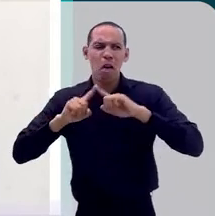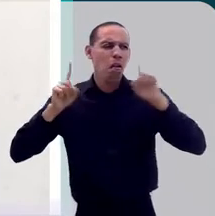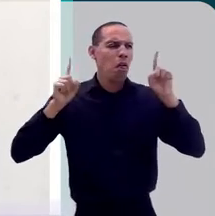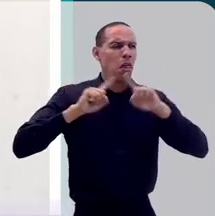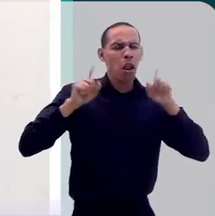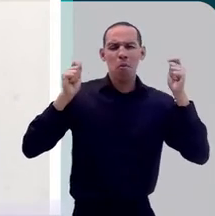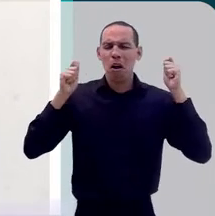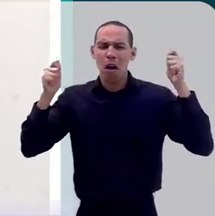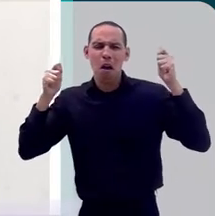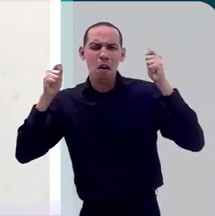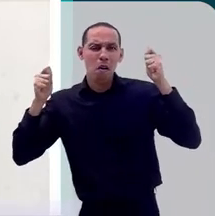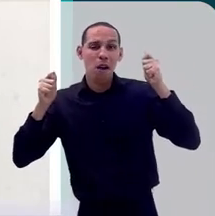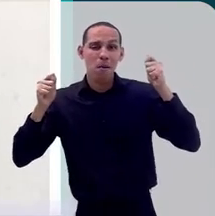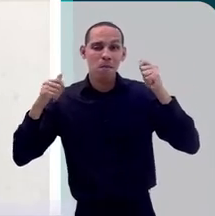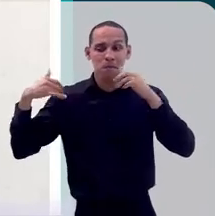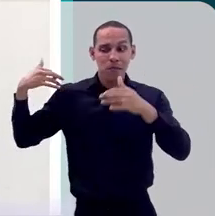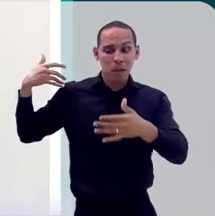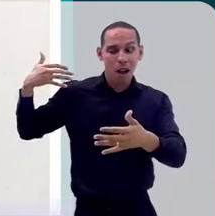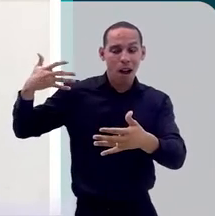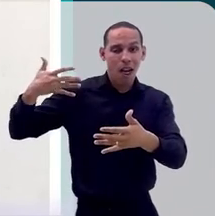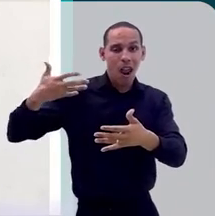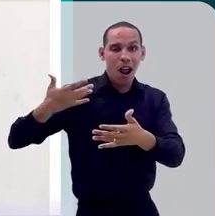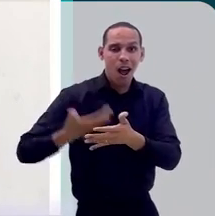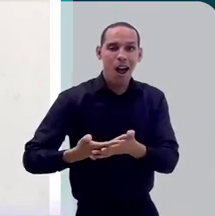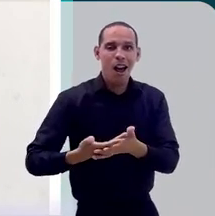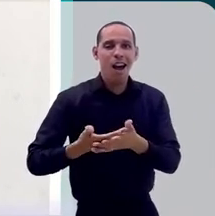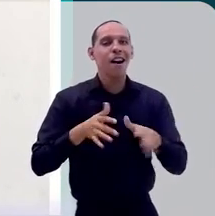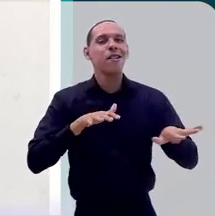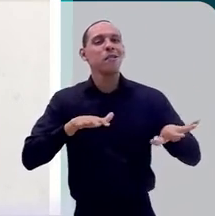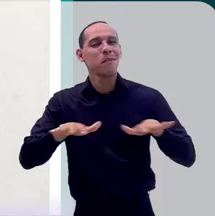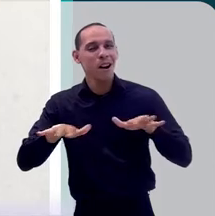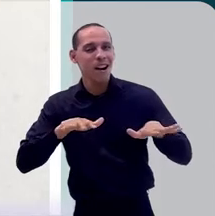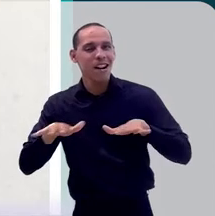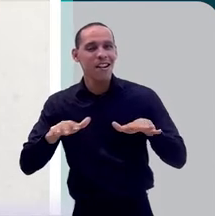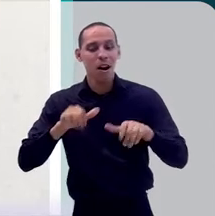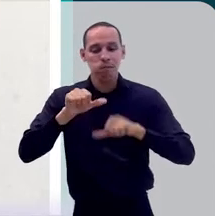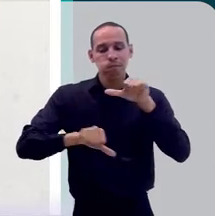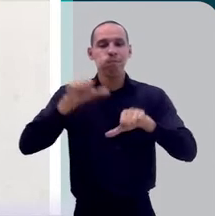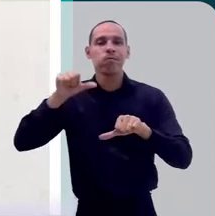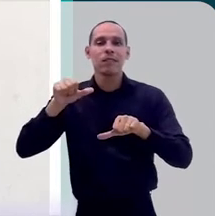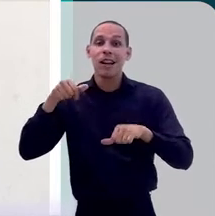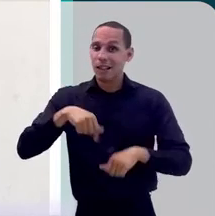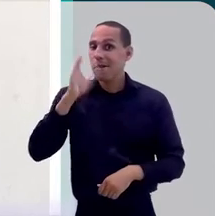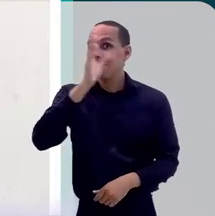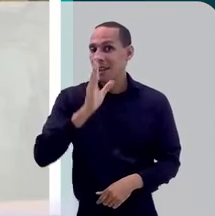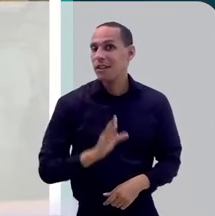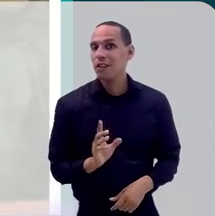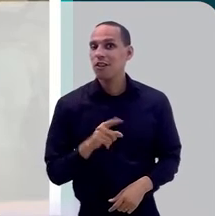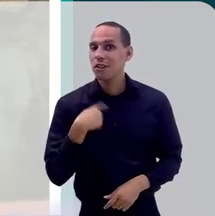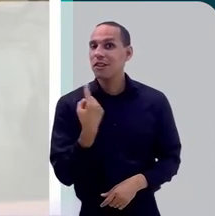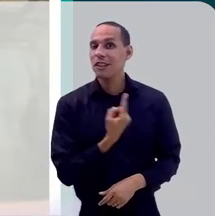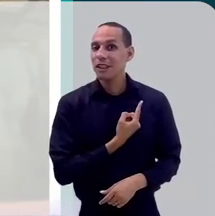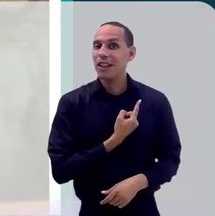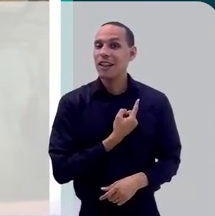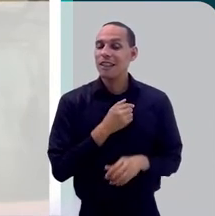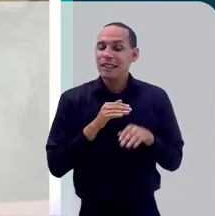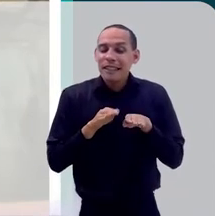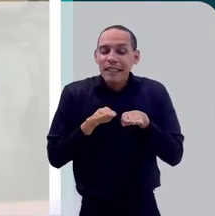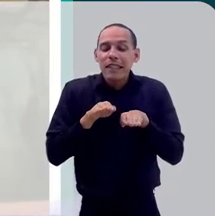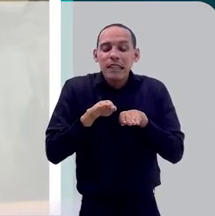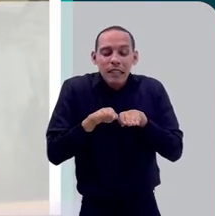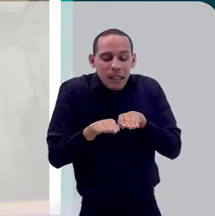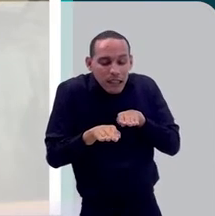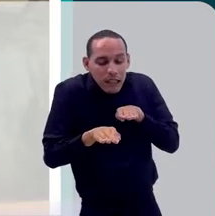cá tem havido um movimento constante para mudar essas condições. no Brasil, pelo que eu estou vendo, a gente ainda está dando os